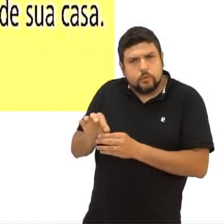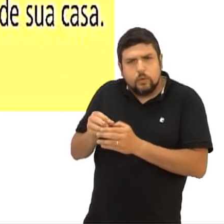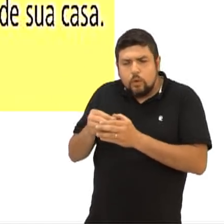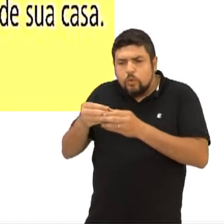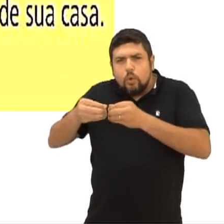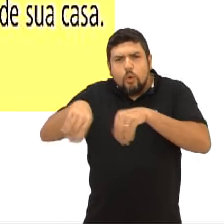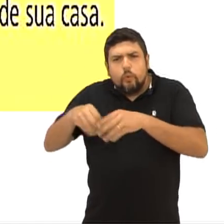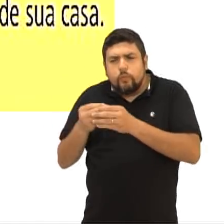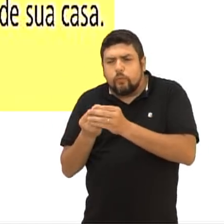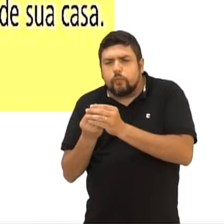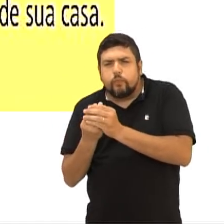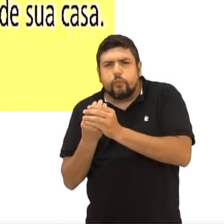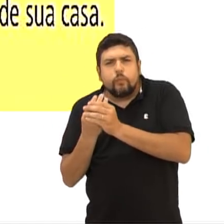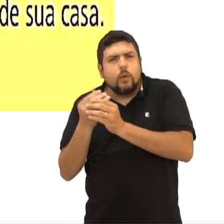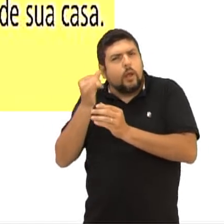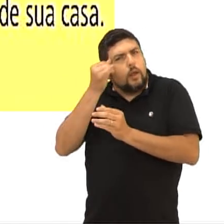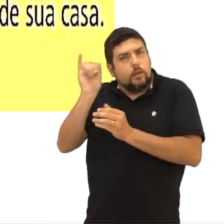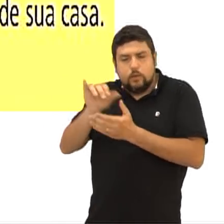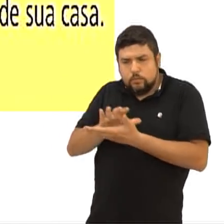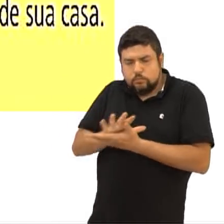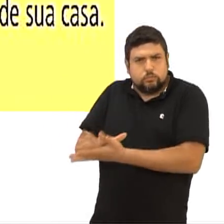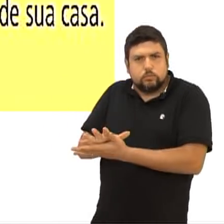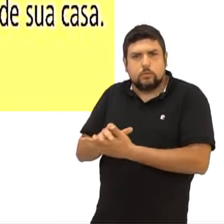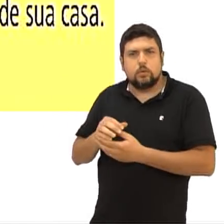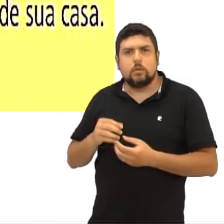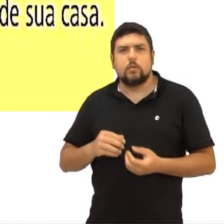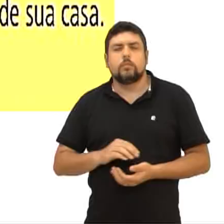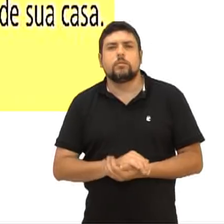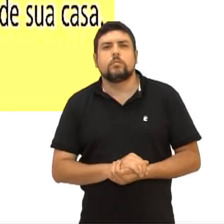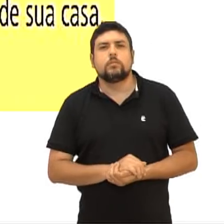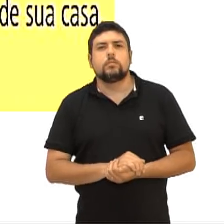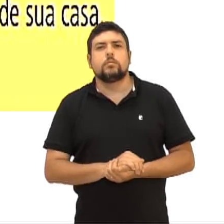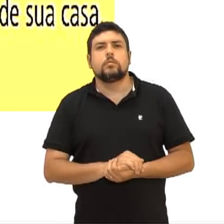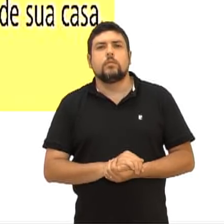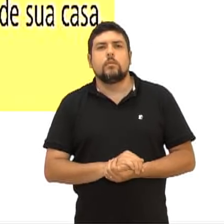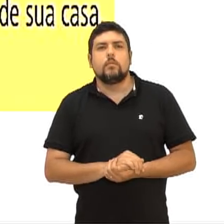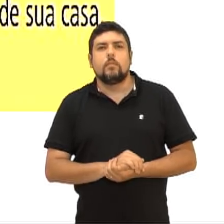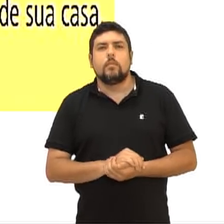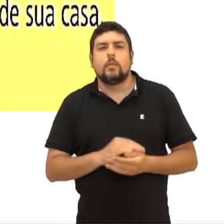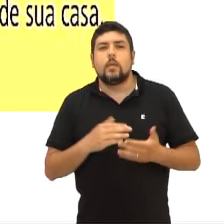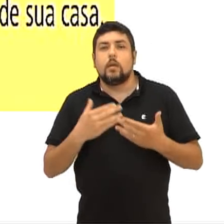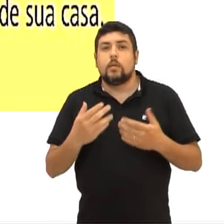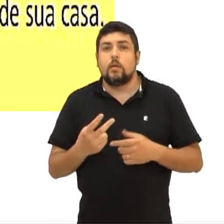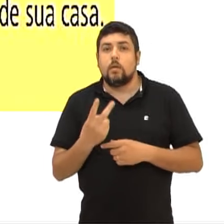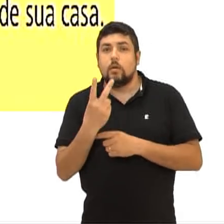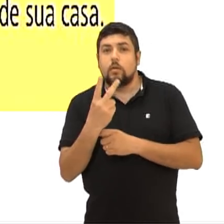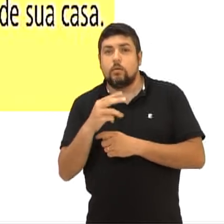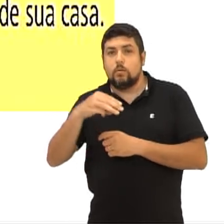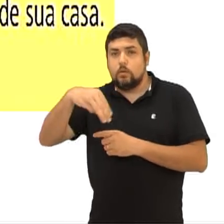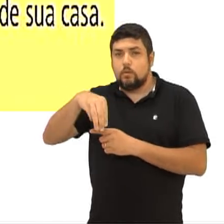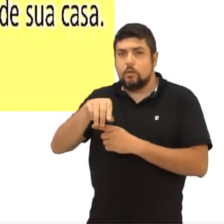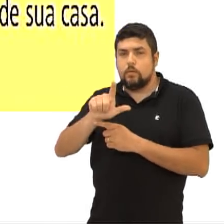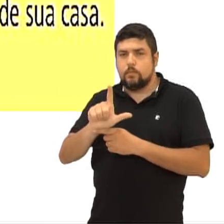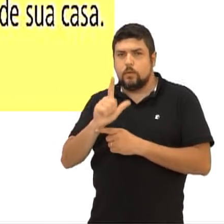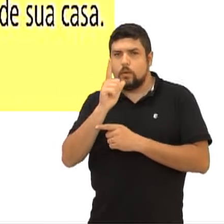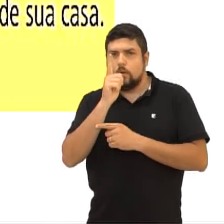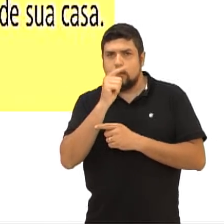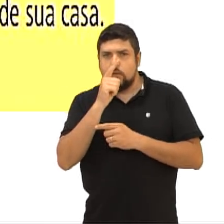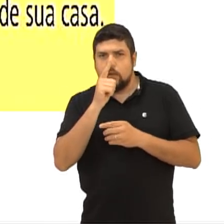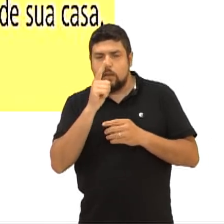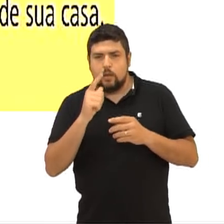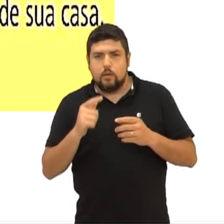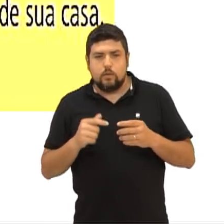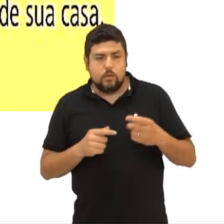de combate ao mosquito da dengue. Misture 2 ml de água sanitária em 1